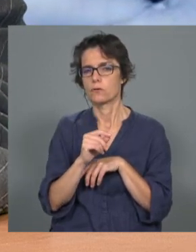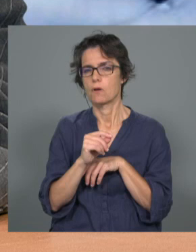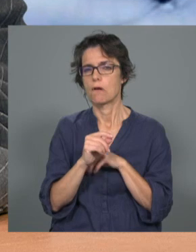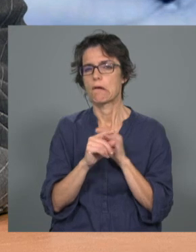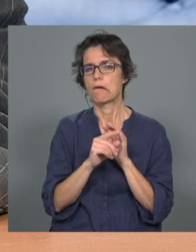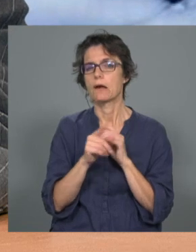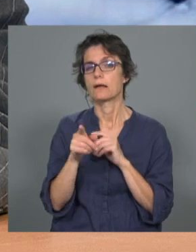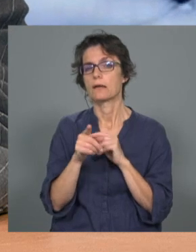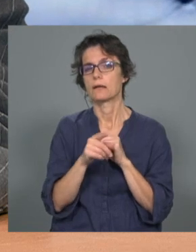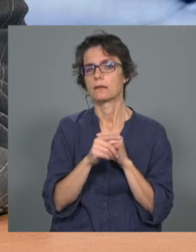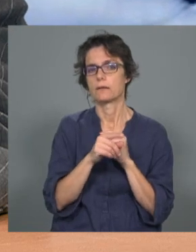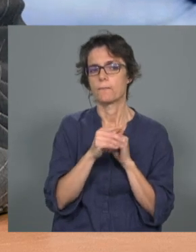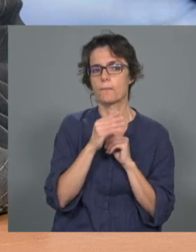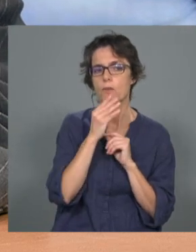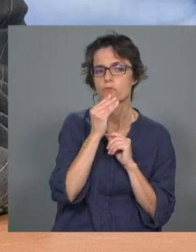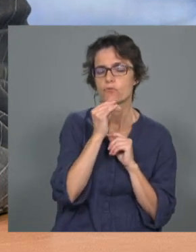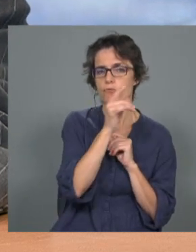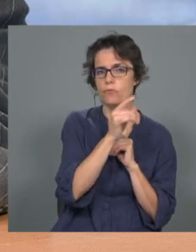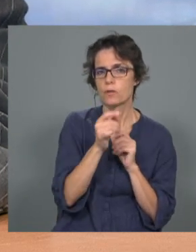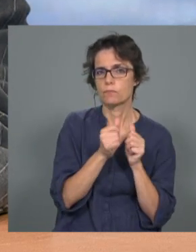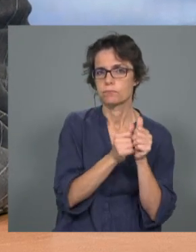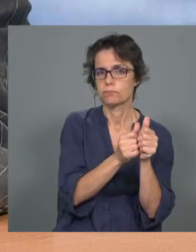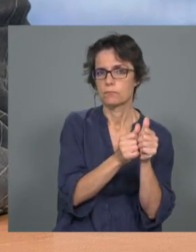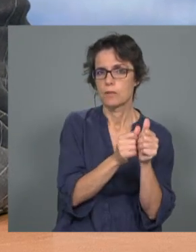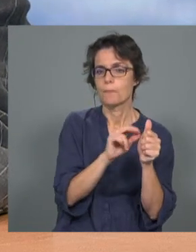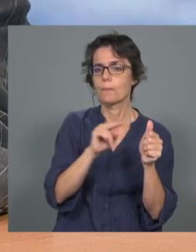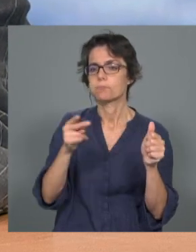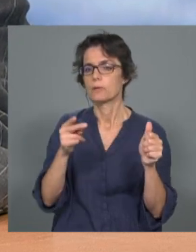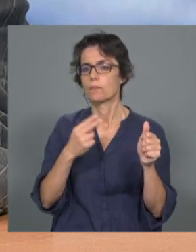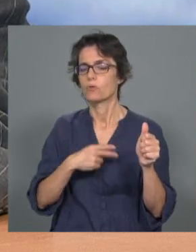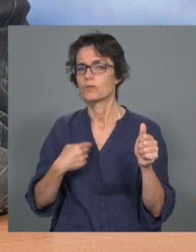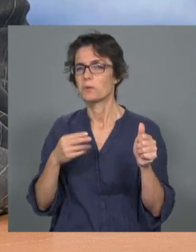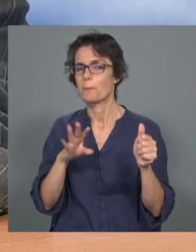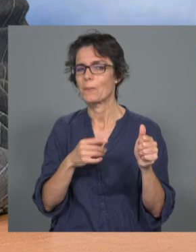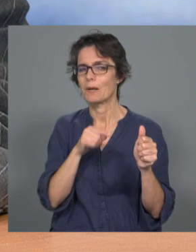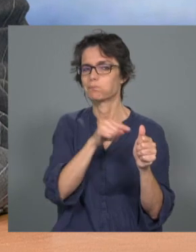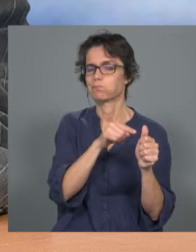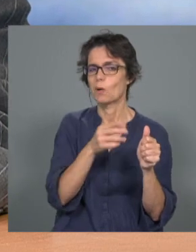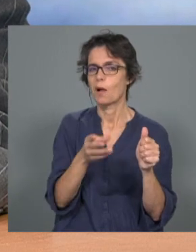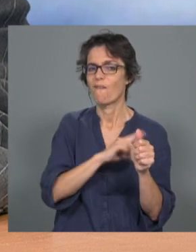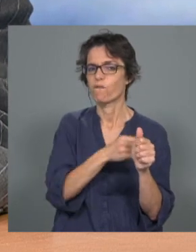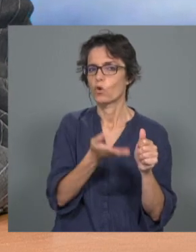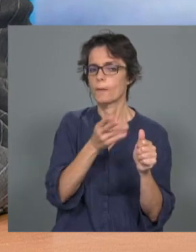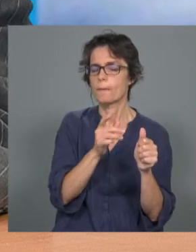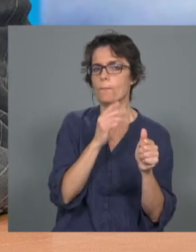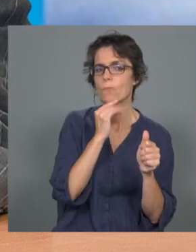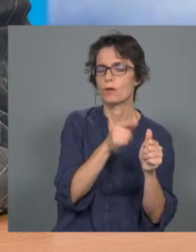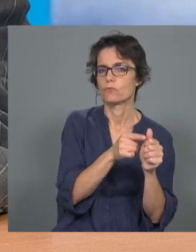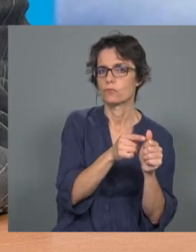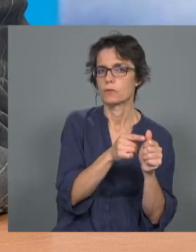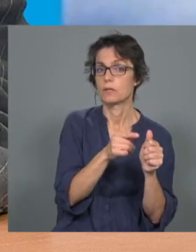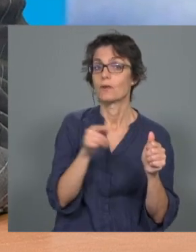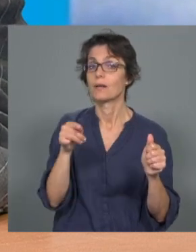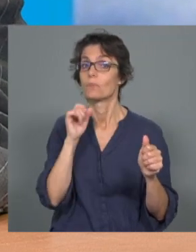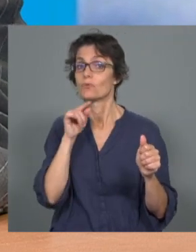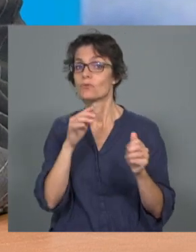ao cristianismo, mas vinham do judaísmo e queriam se manter judeus. É possível que haja aqui a advertência de Paulo a dizer-lhes: vocês têm